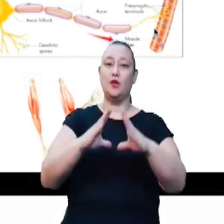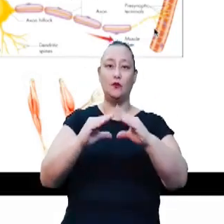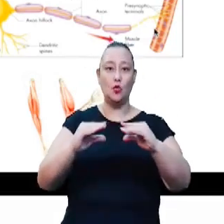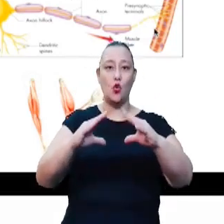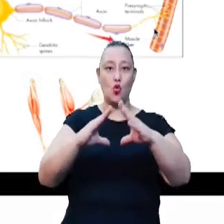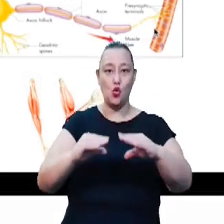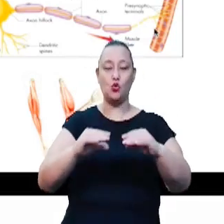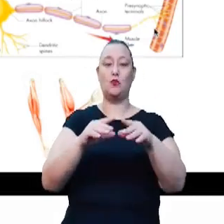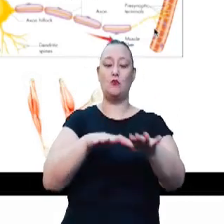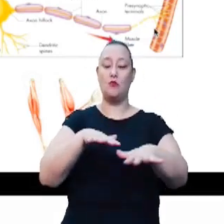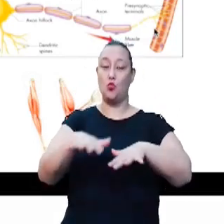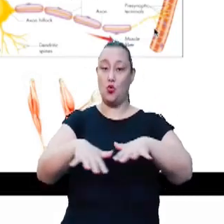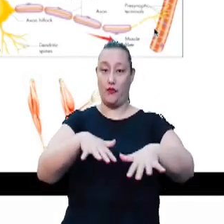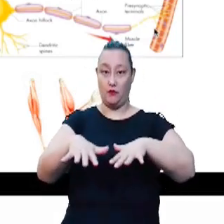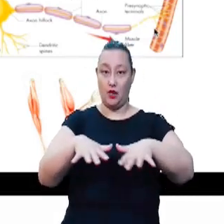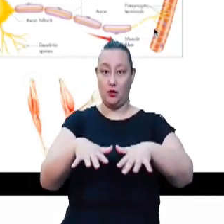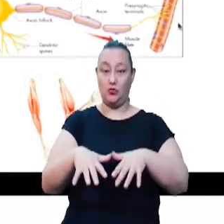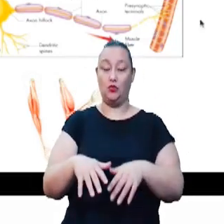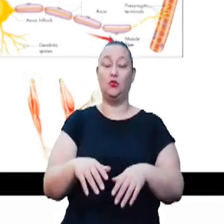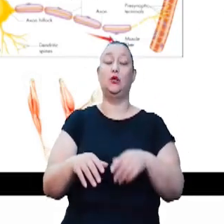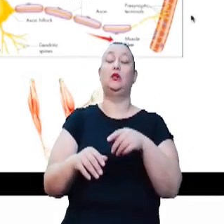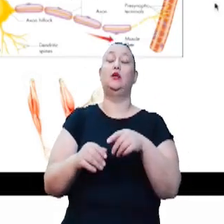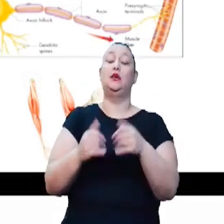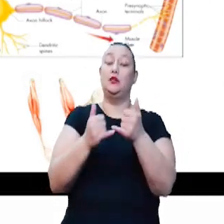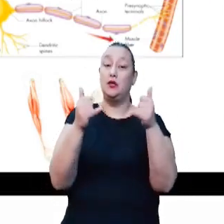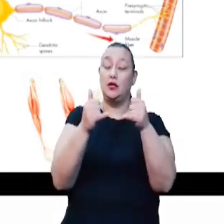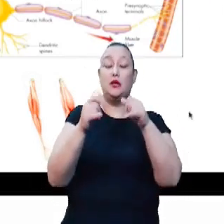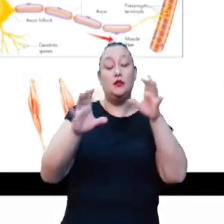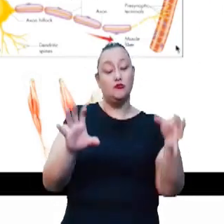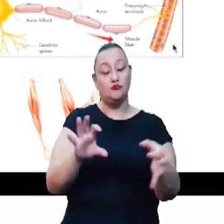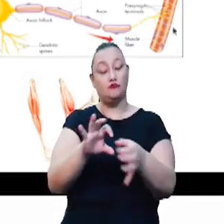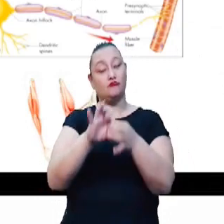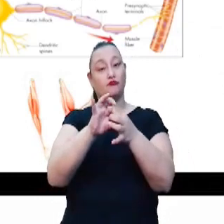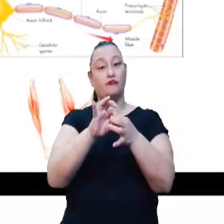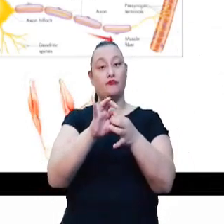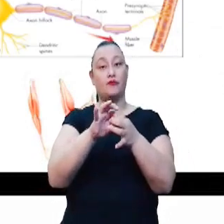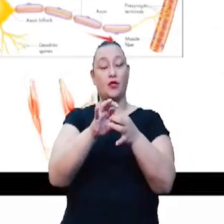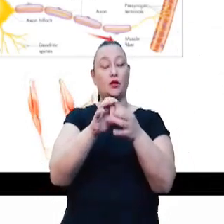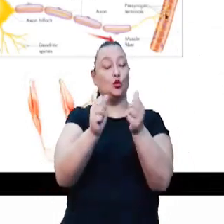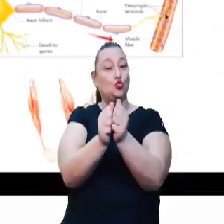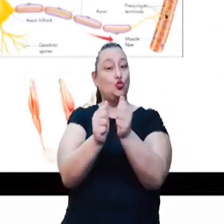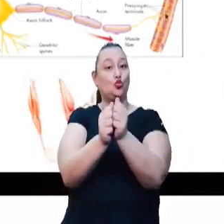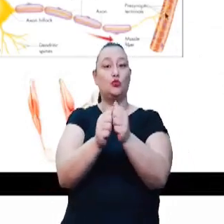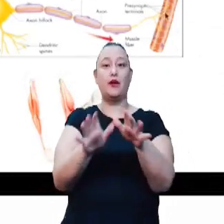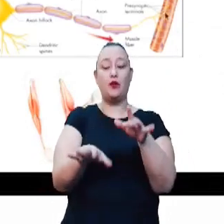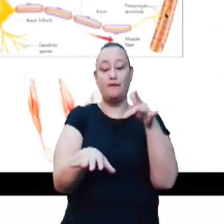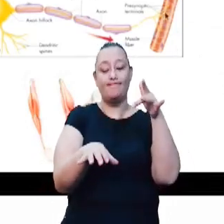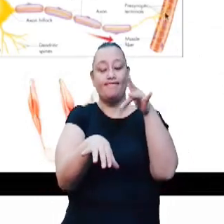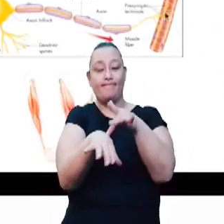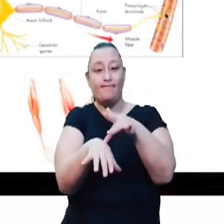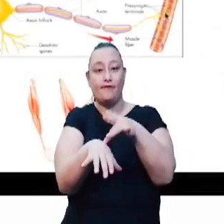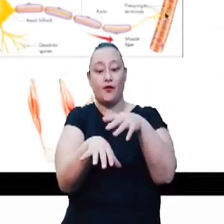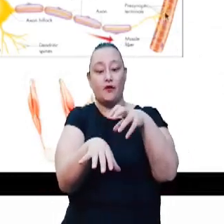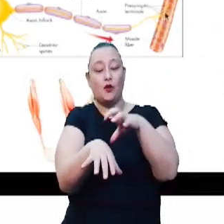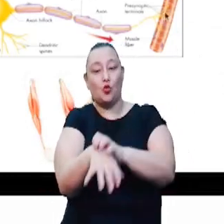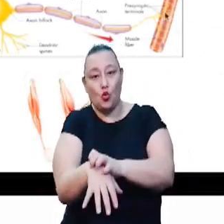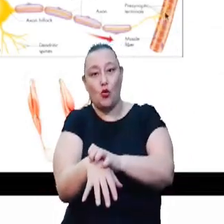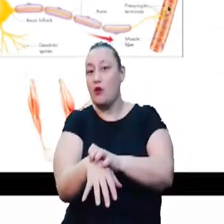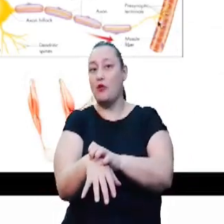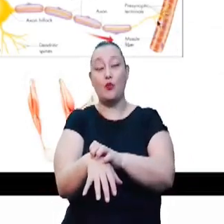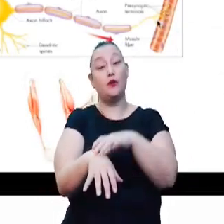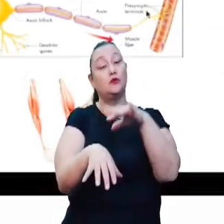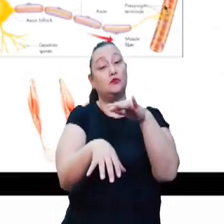seja feita a movimentação, ele se une aqui na fibra muscular, mas ele não fica totalmente acoplado. Tá?